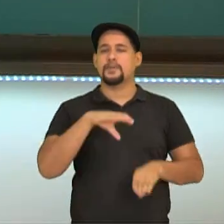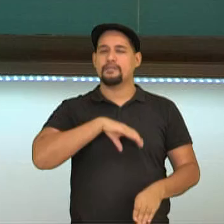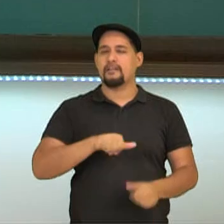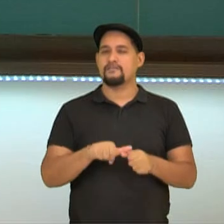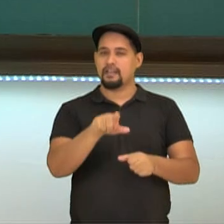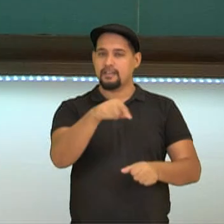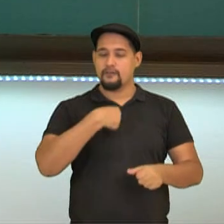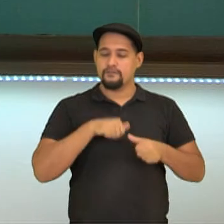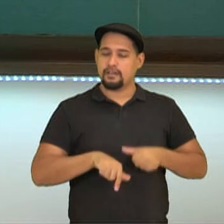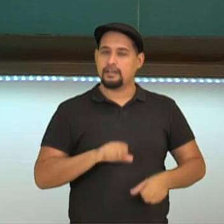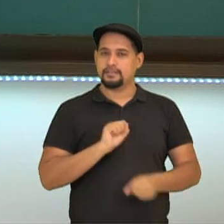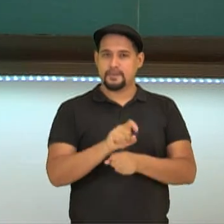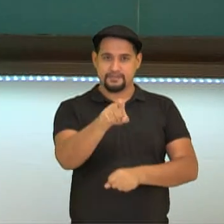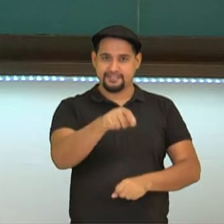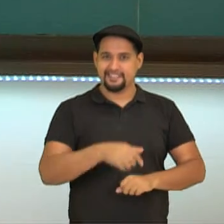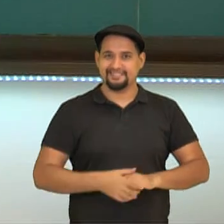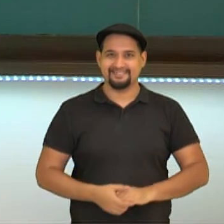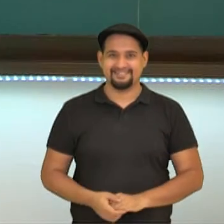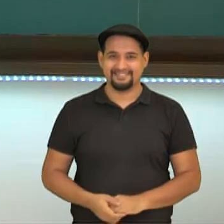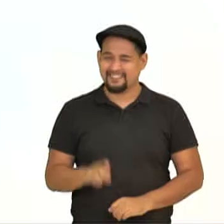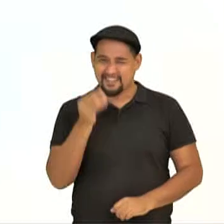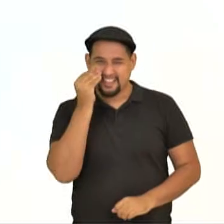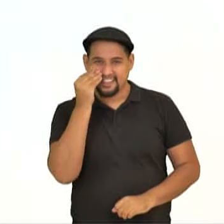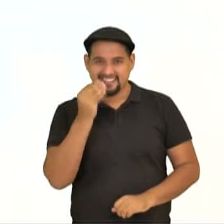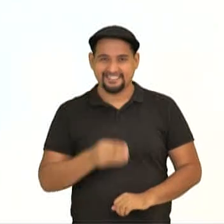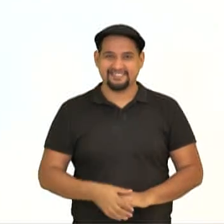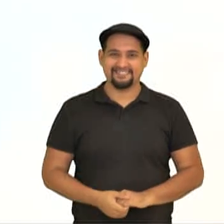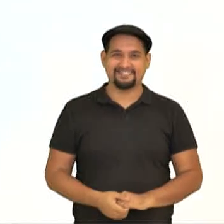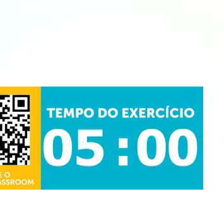Fica aí, eu fico aqui e espero você. Vai lá!